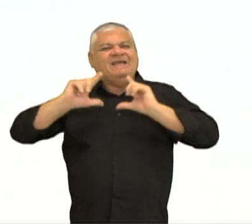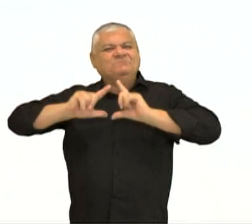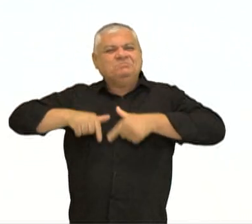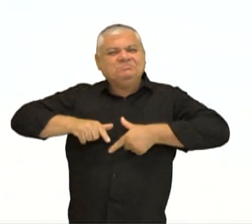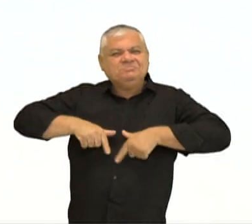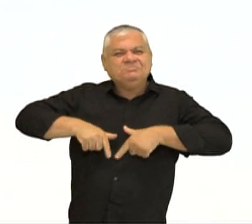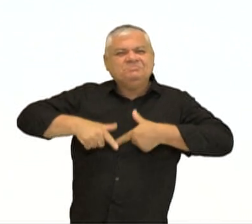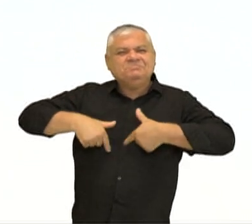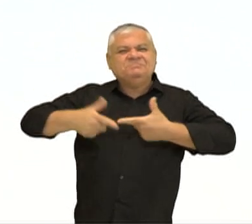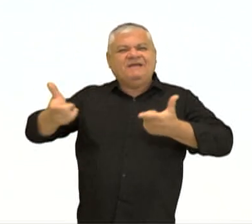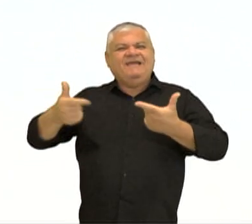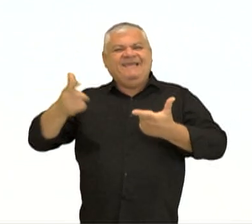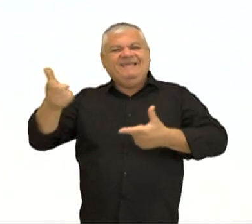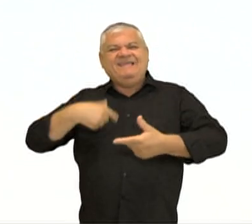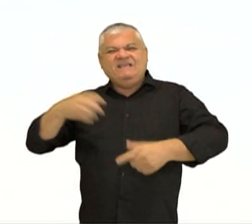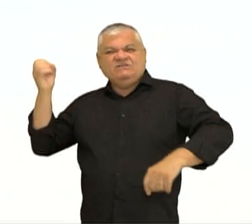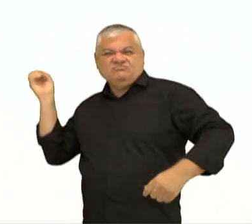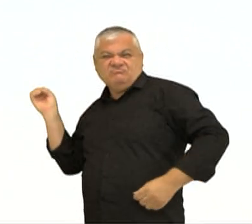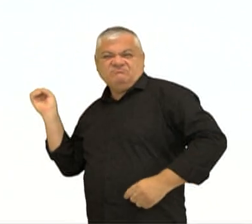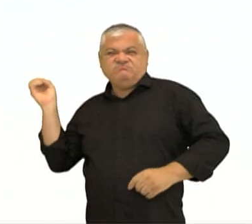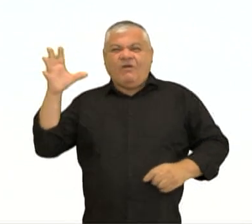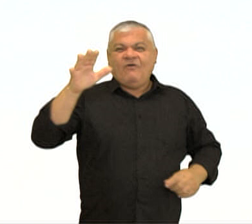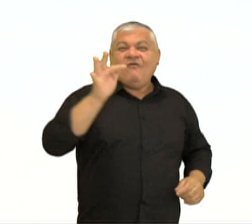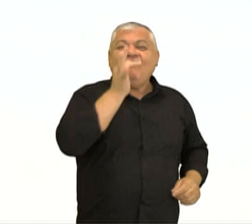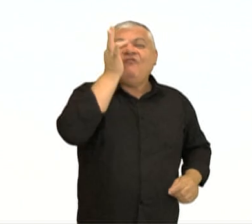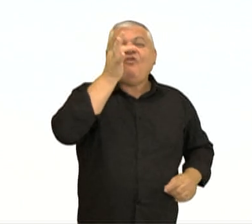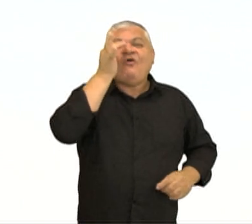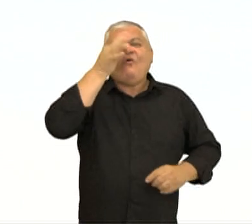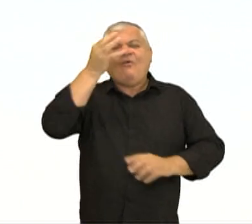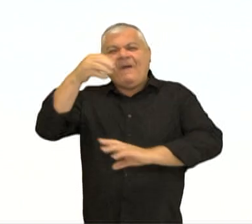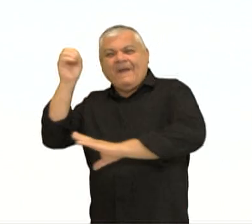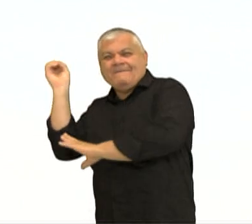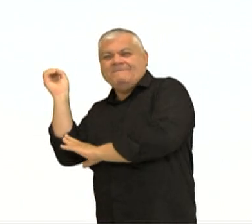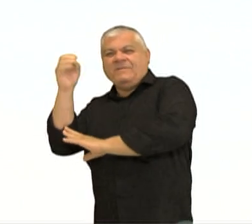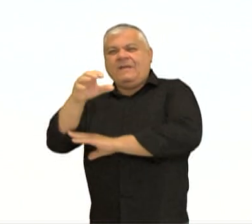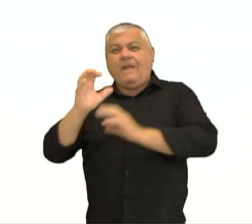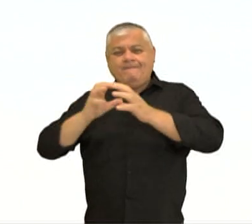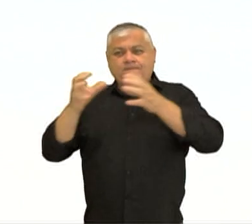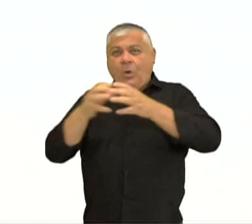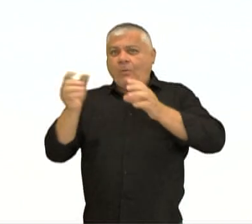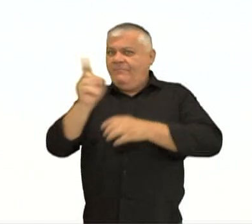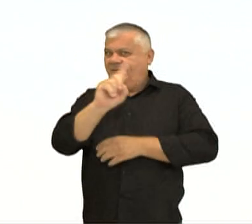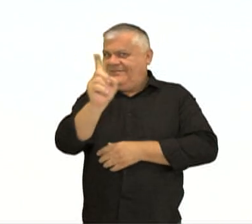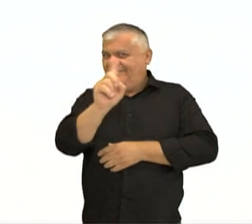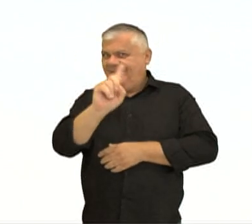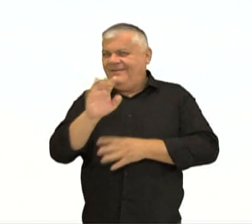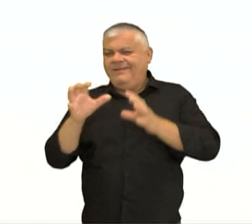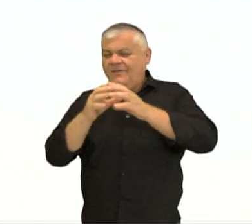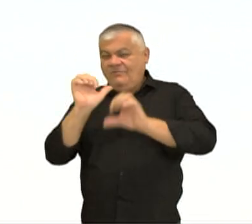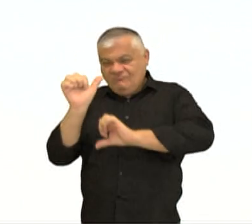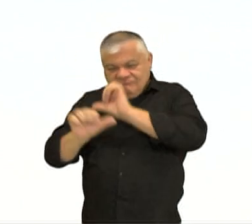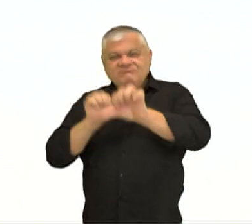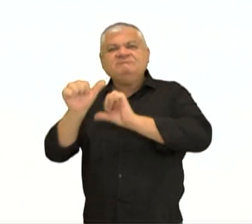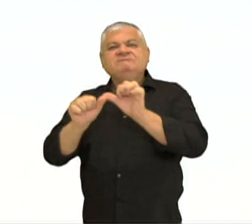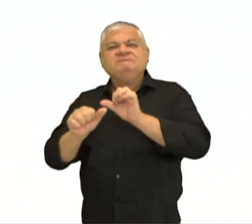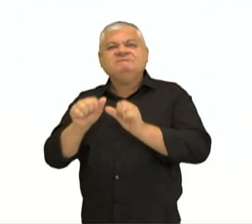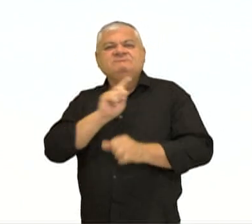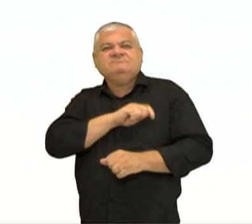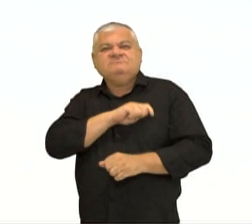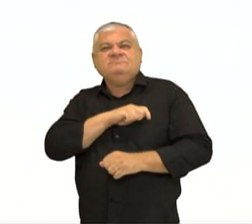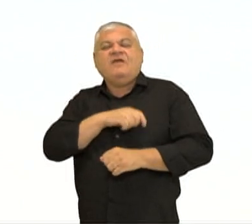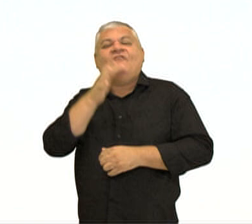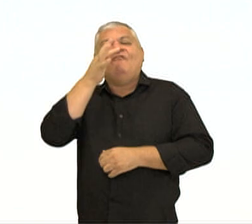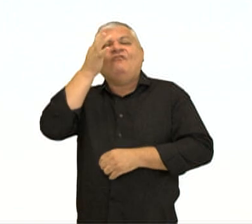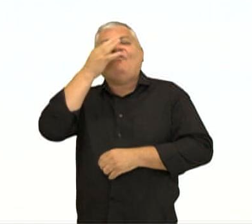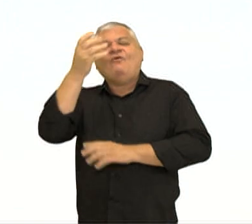o cara e atirar flores, né? Por que em vez de bombas a gente não atira mais flores, mais poesia,